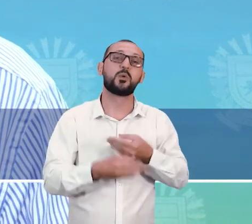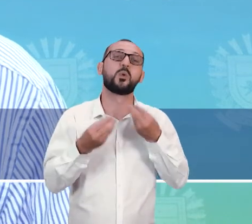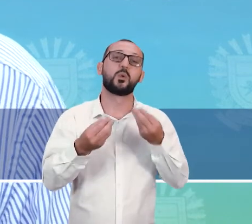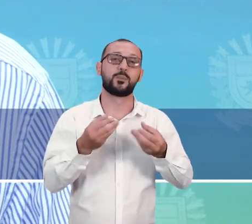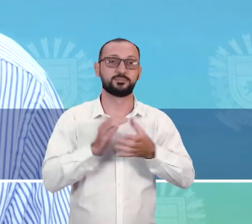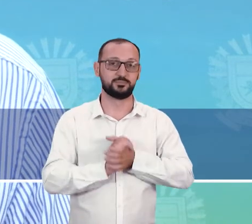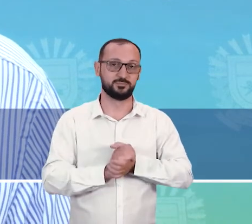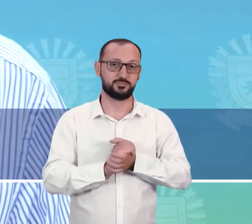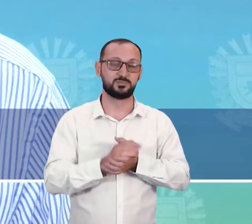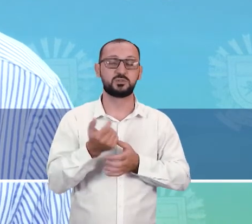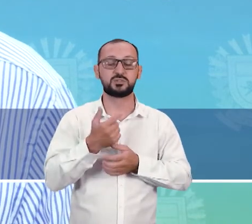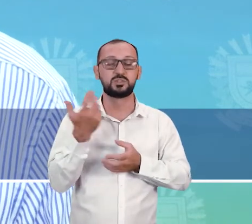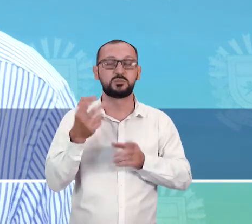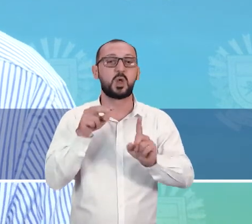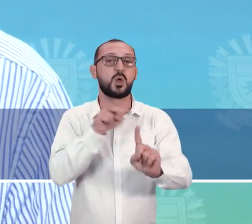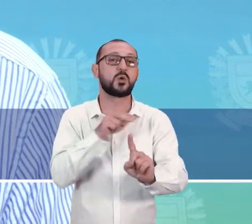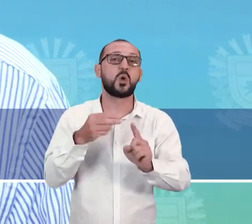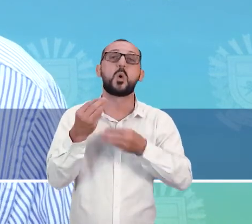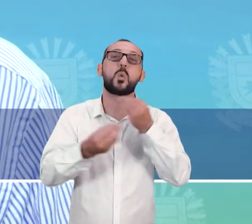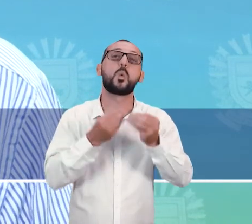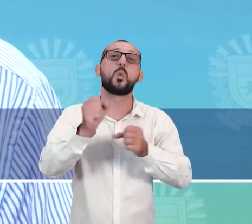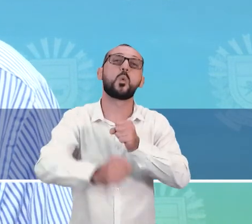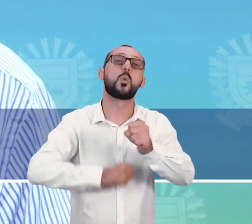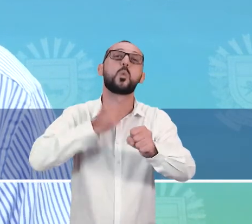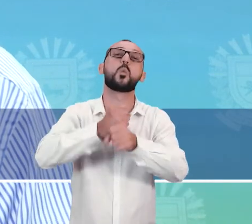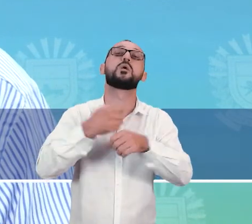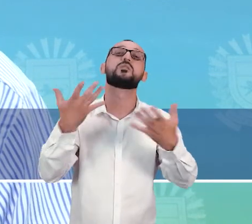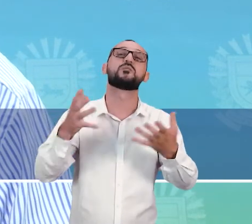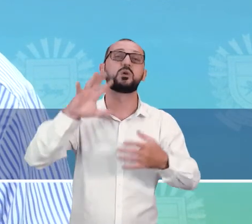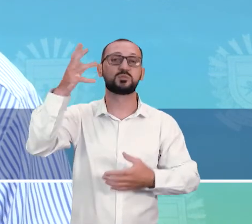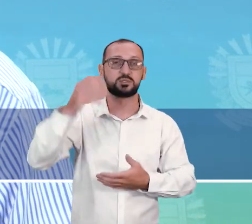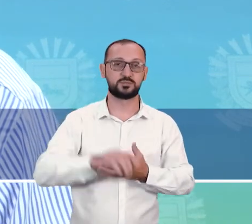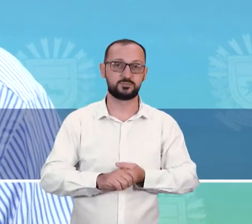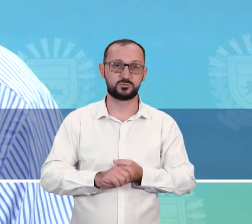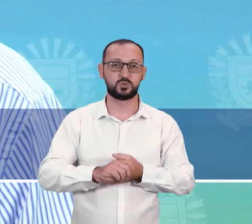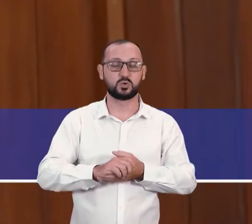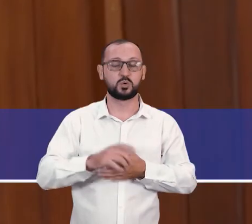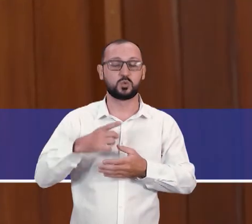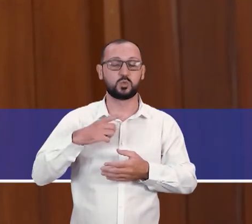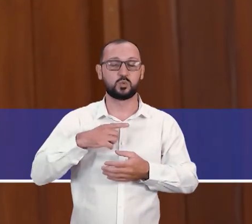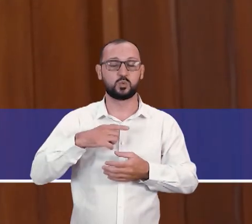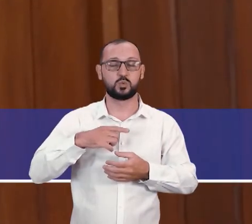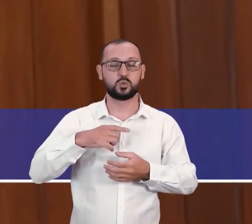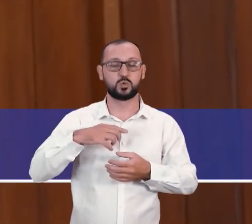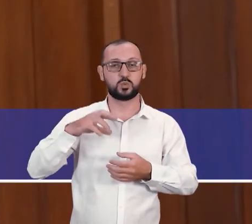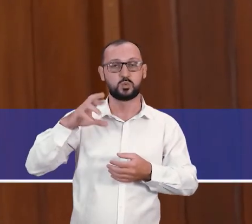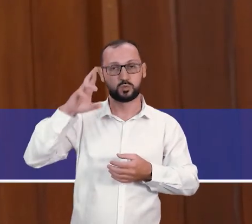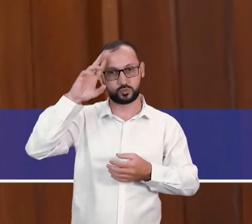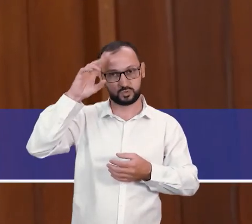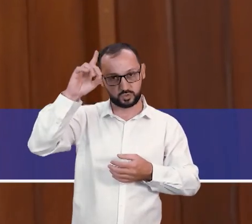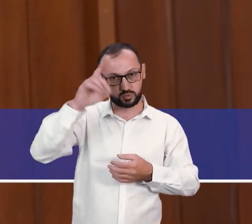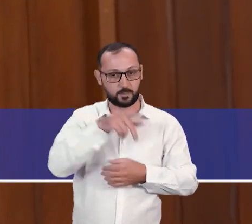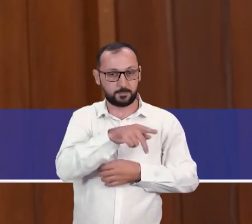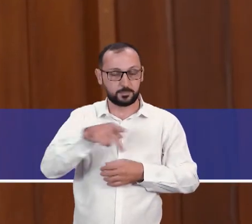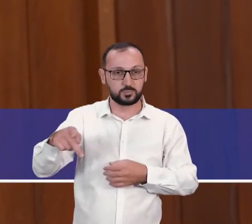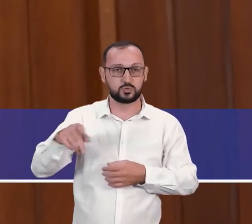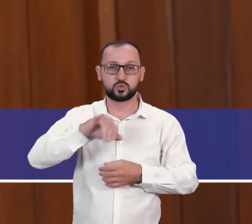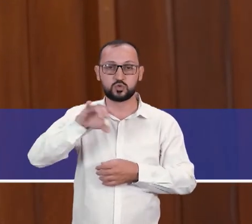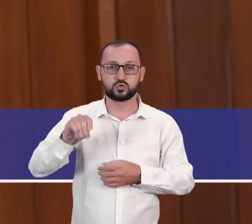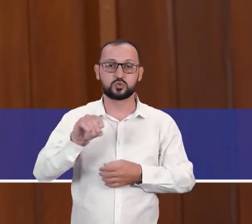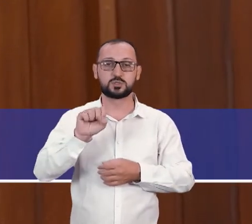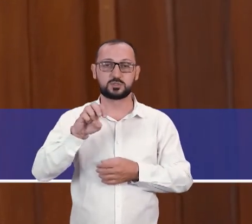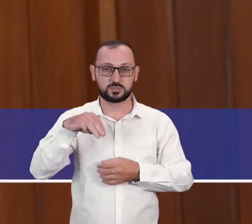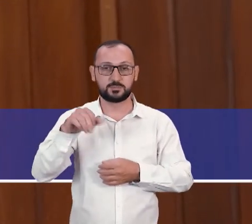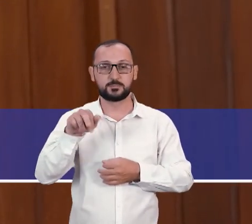investimentos estão parados, ou seja, a gente não tem perspectiva de quando essa duplicação acontecerá. O diretor-presidente da concessionária responsável